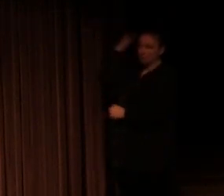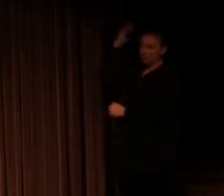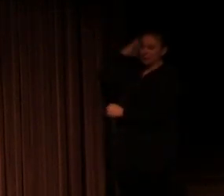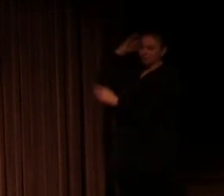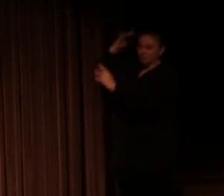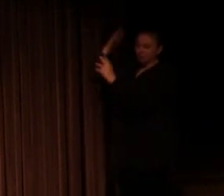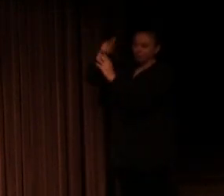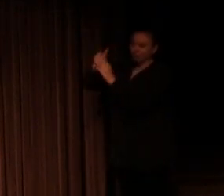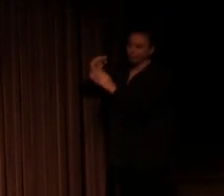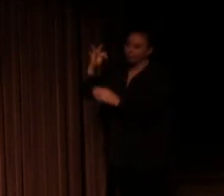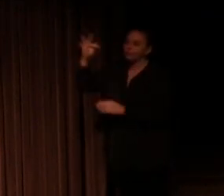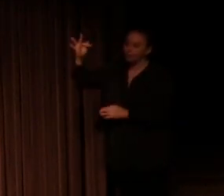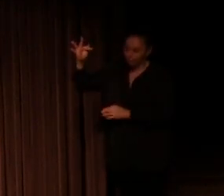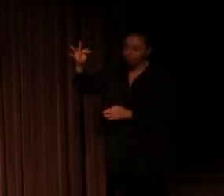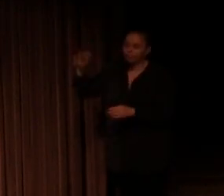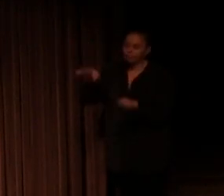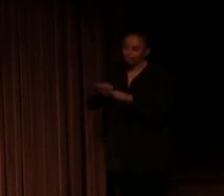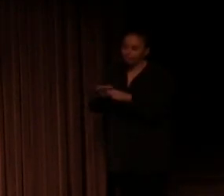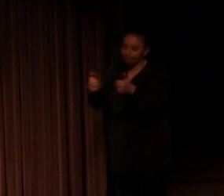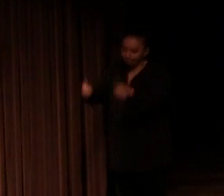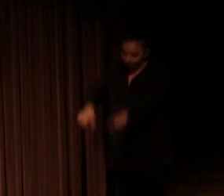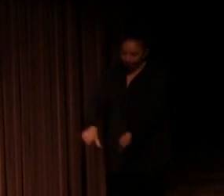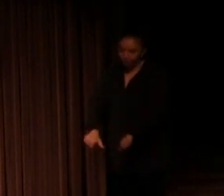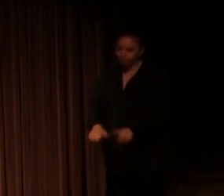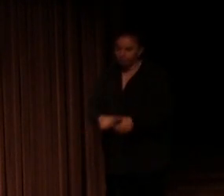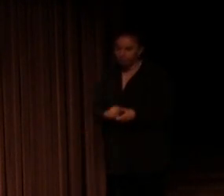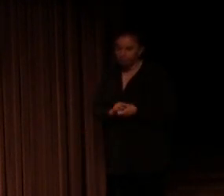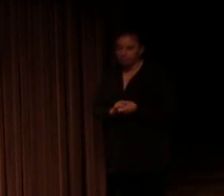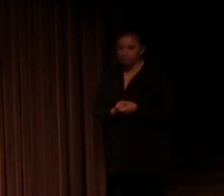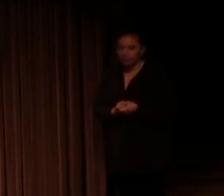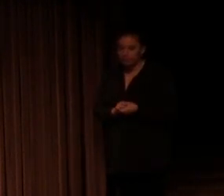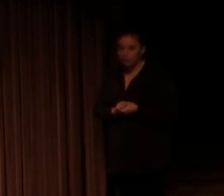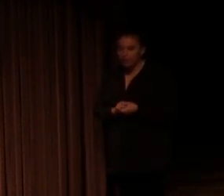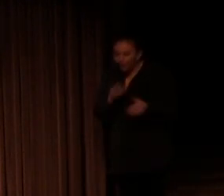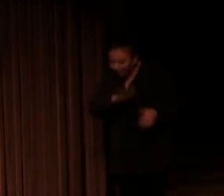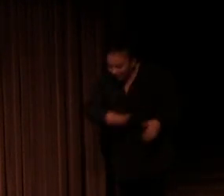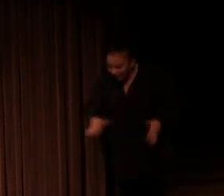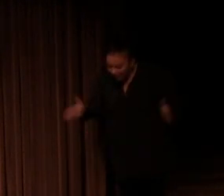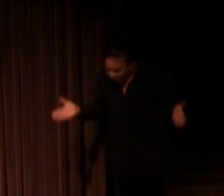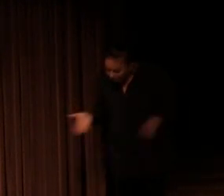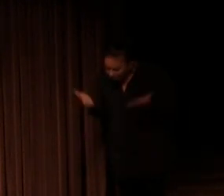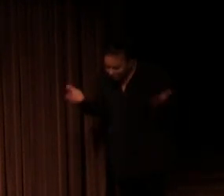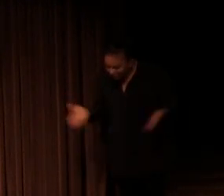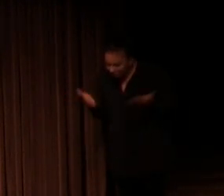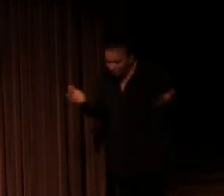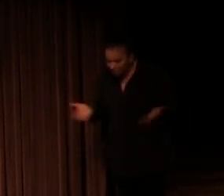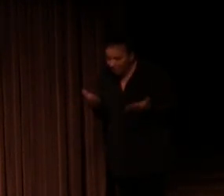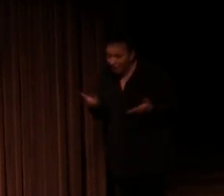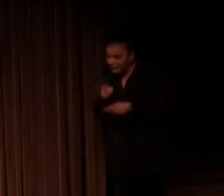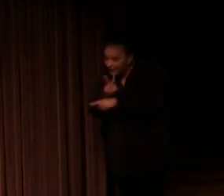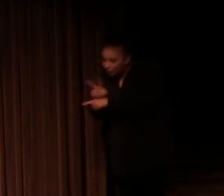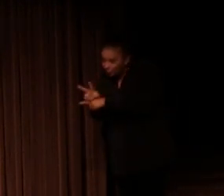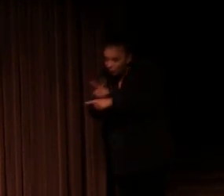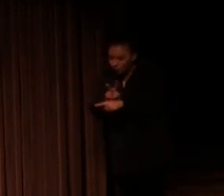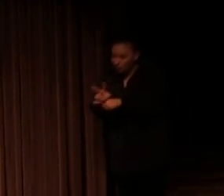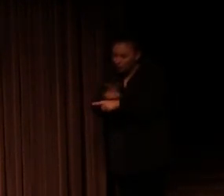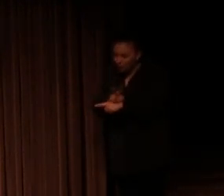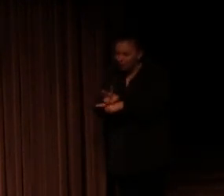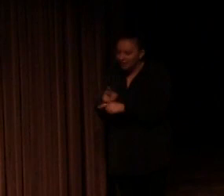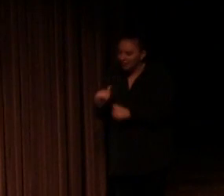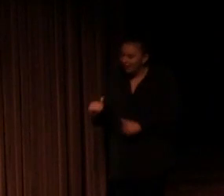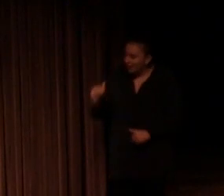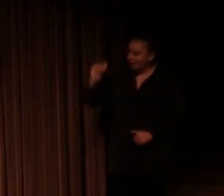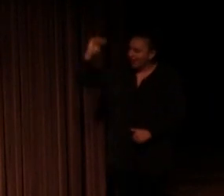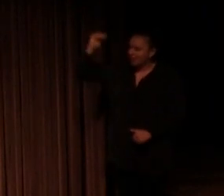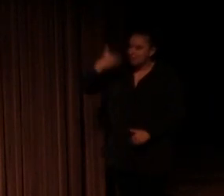da mesma forma criança bem estimulada bem cuidada bem tratada bem alimentada é uma criança e um adulto muito